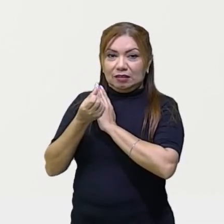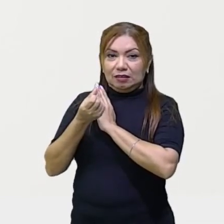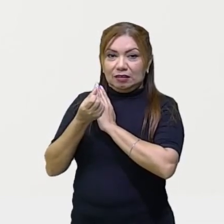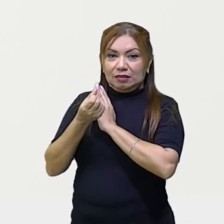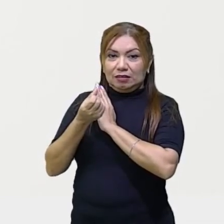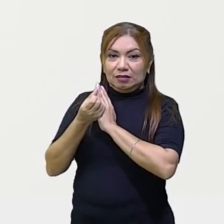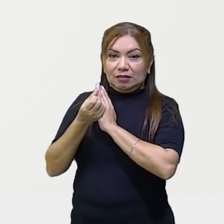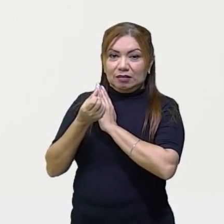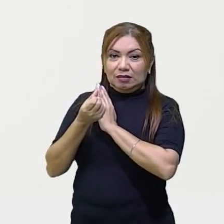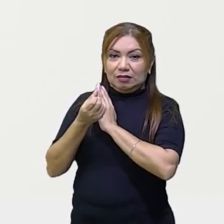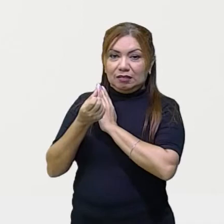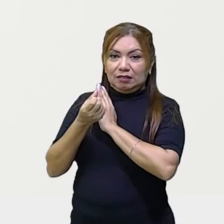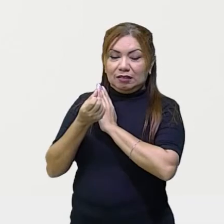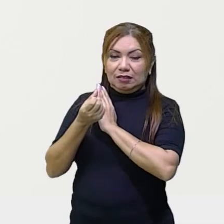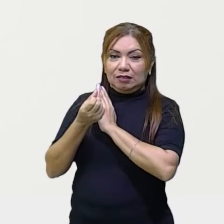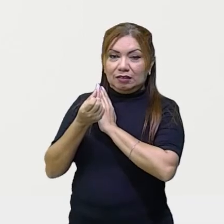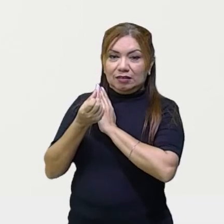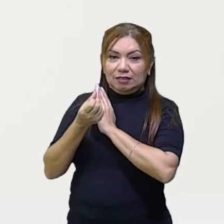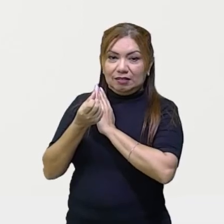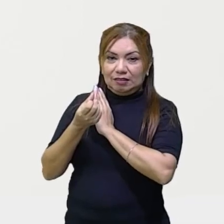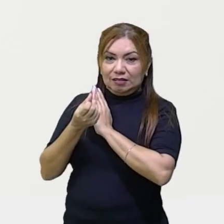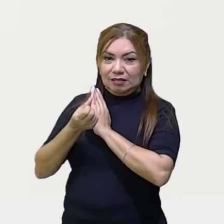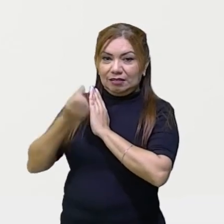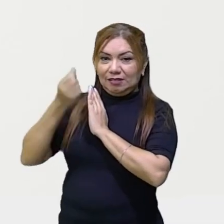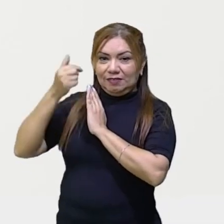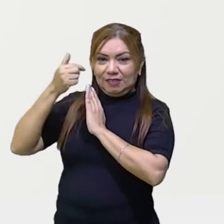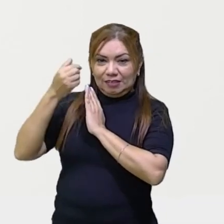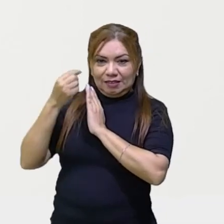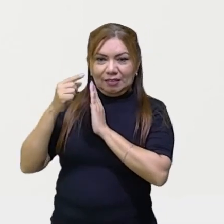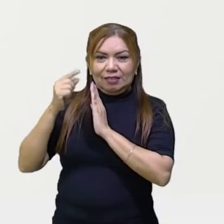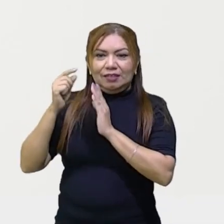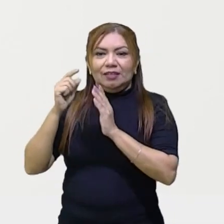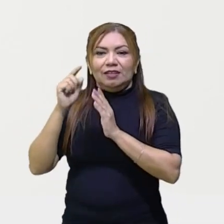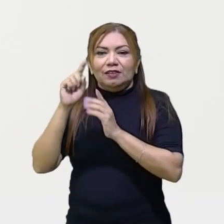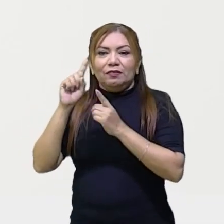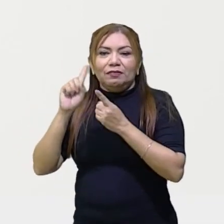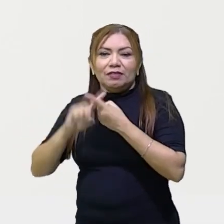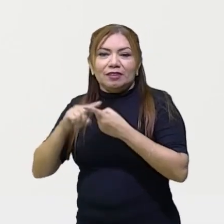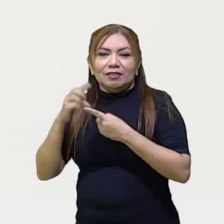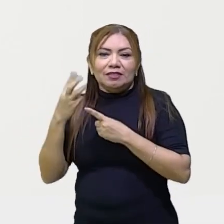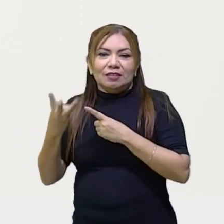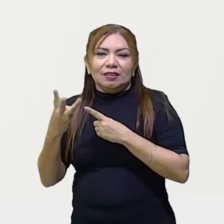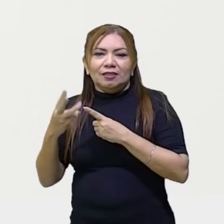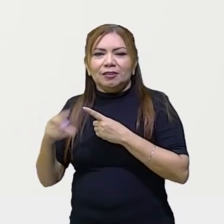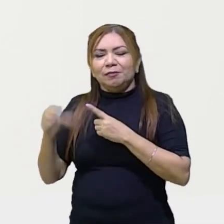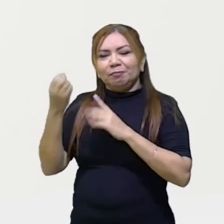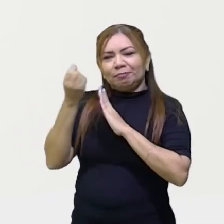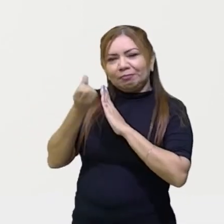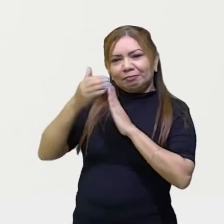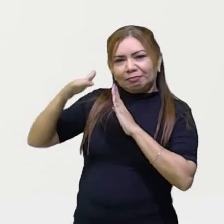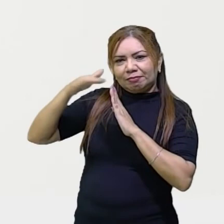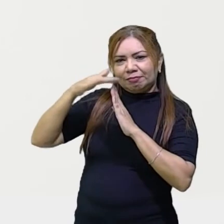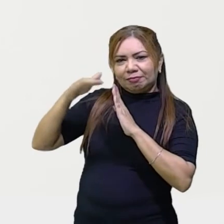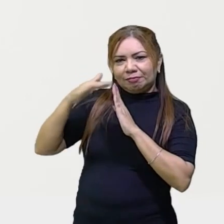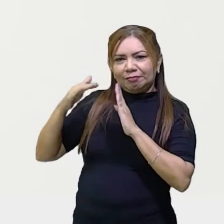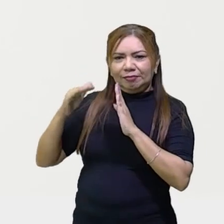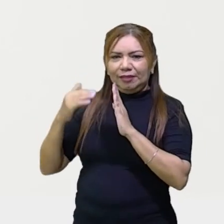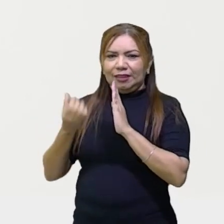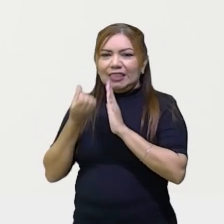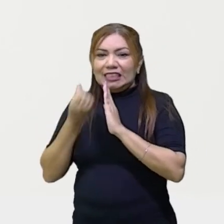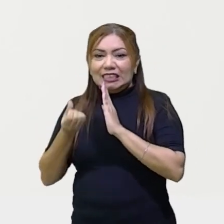macete Zinho né seja vezes 3 desse caso desse Prisma que vai dar 18 horas eu tenho aqui seis em cima eu tenho seis aqui nessa